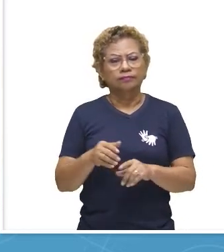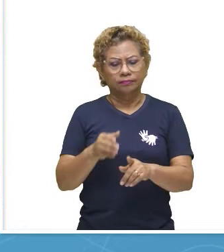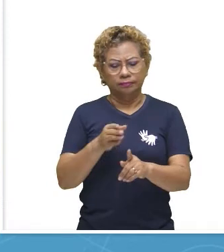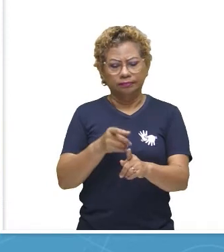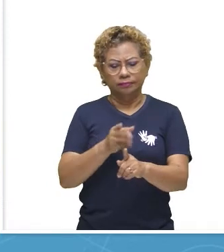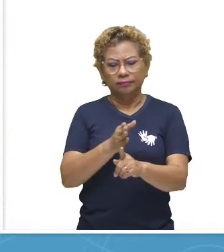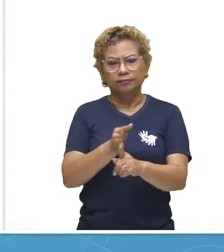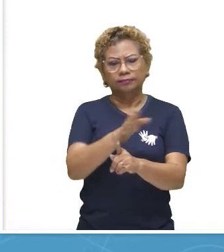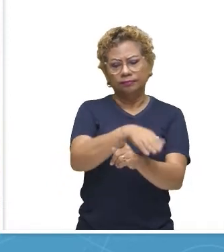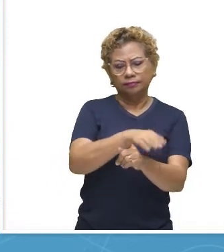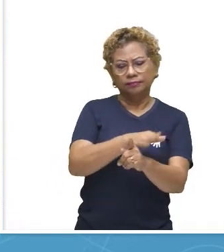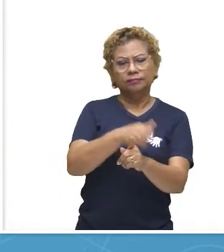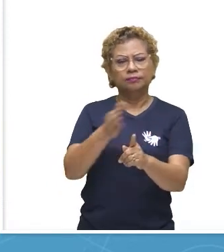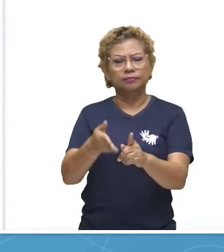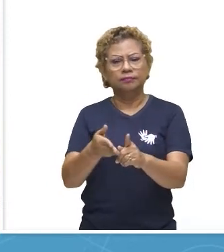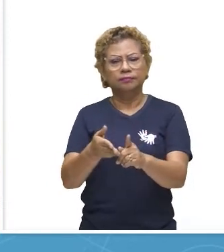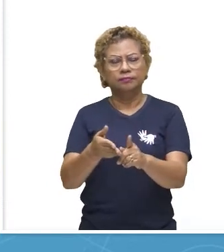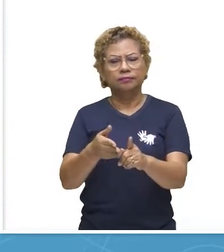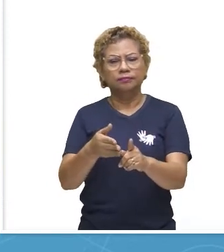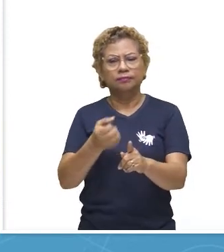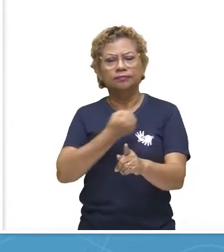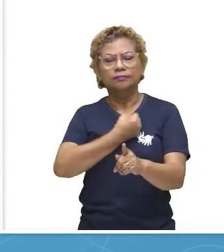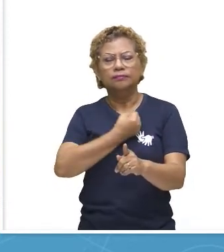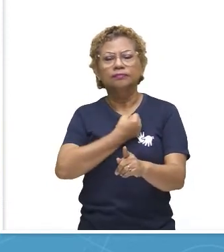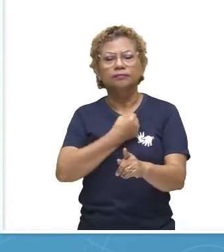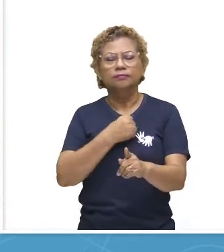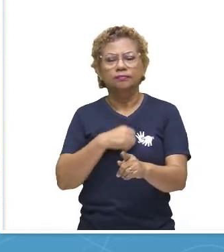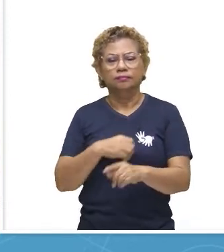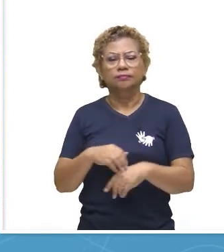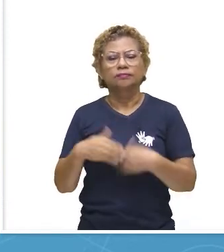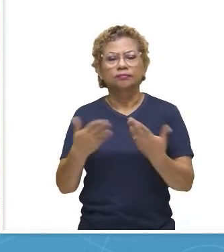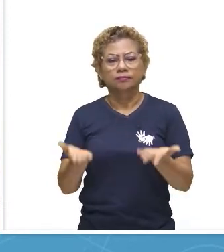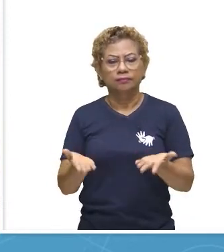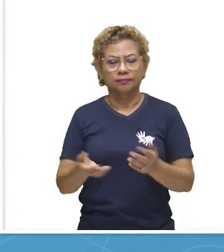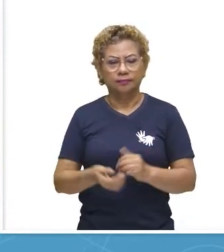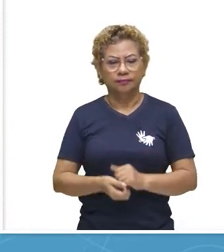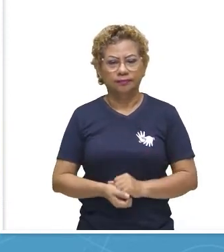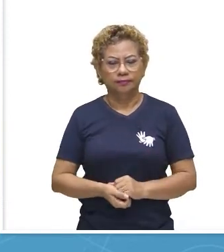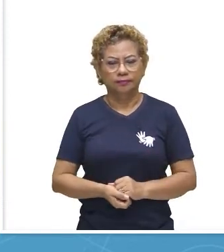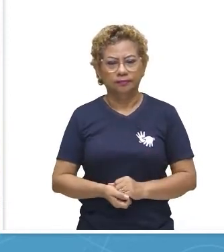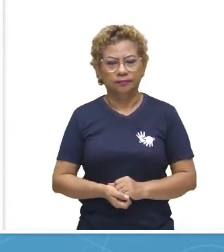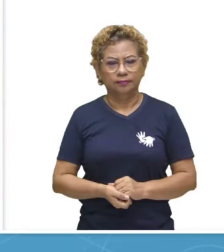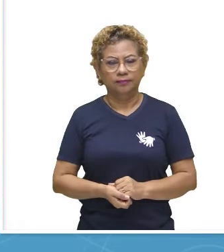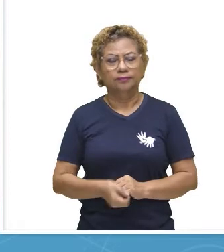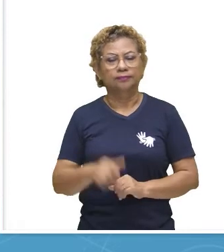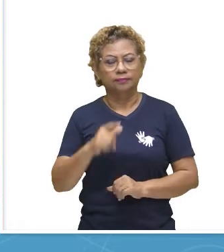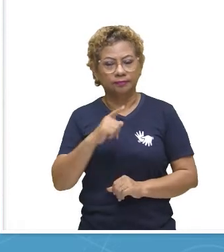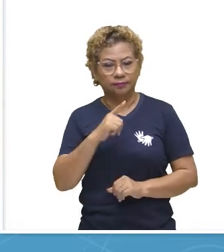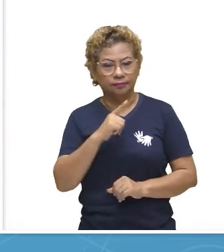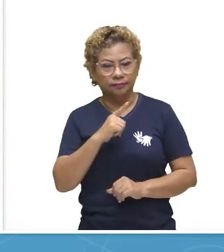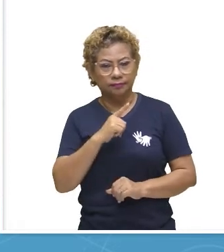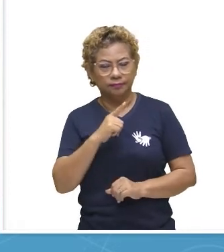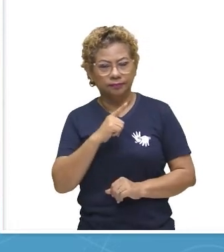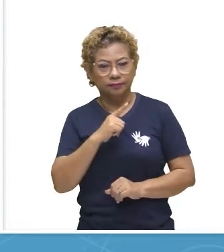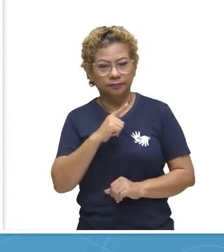qual é? A característica dos alternos internos é que eles são